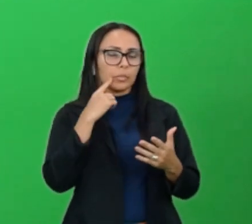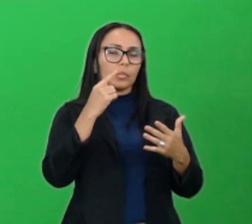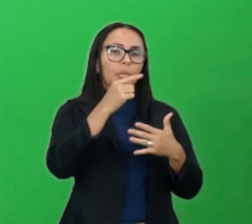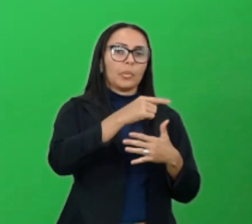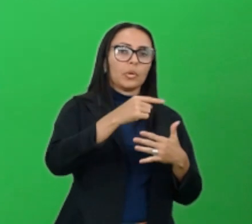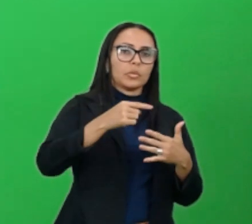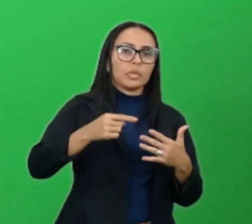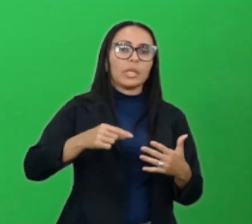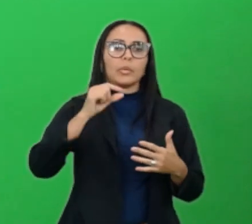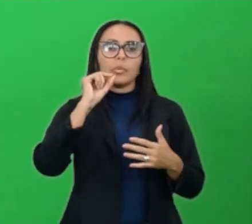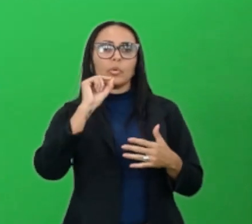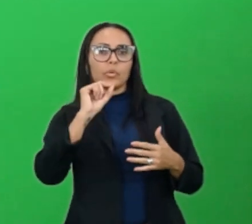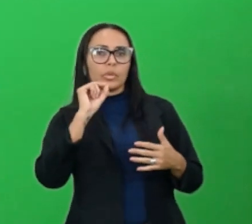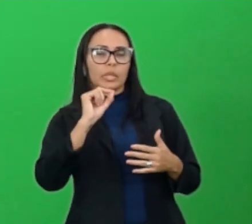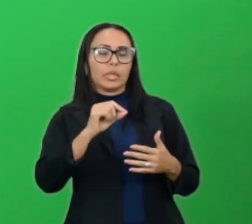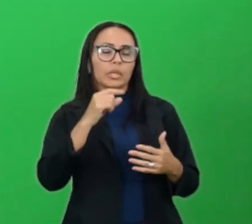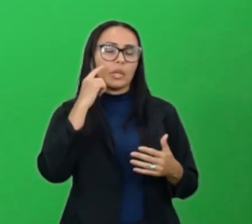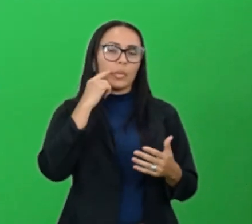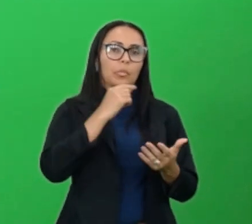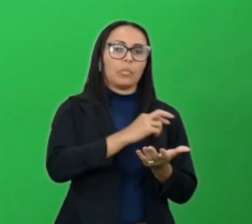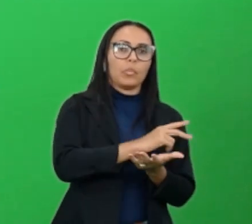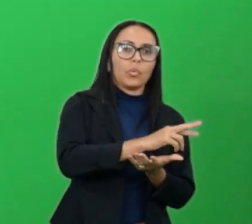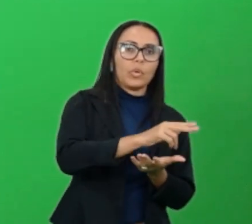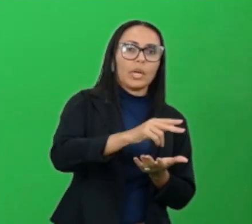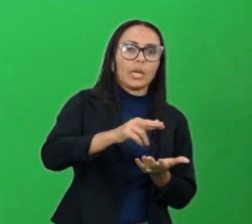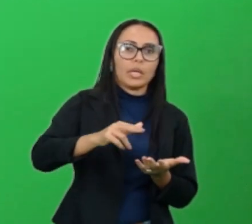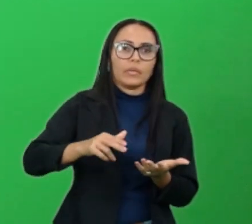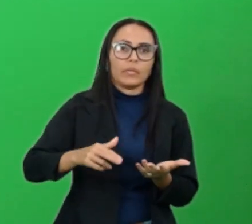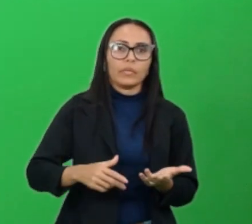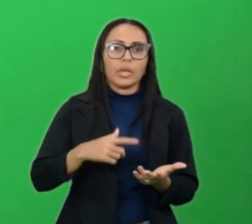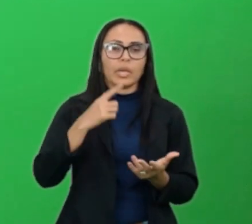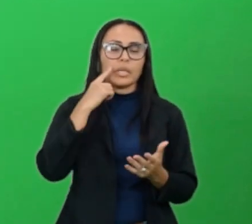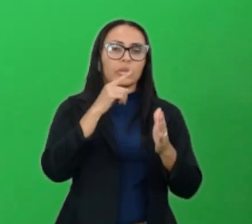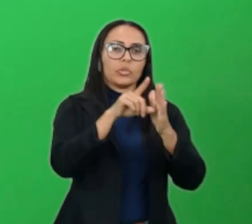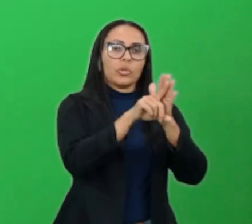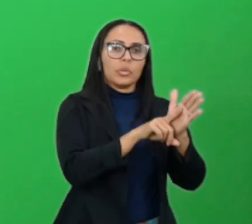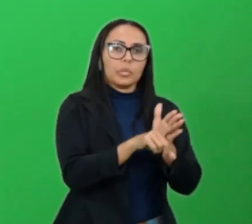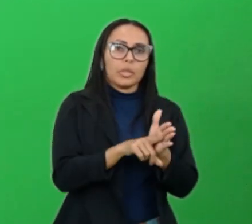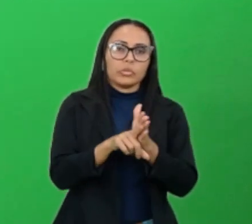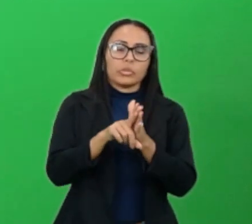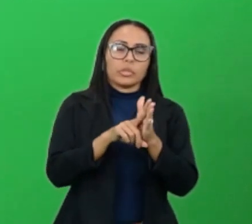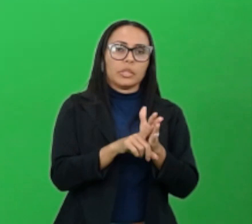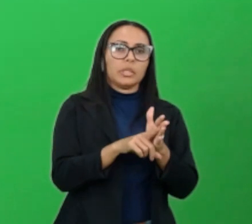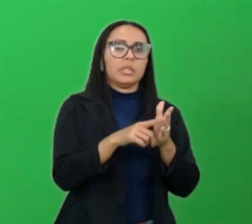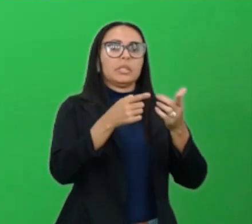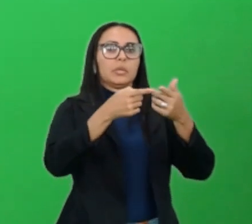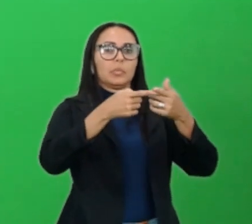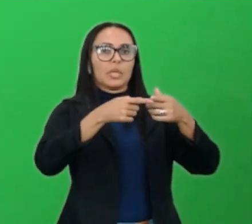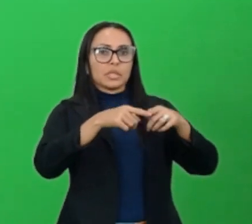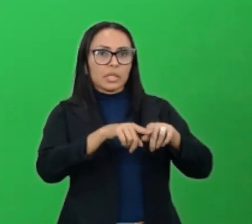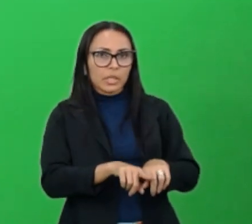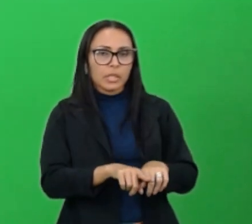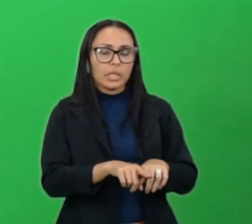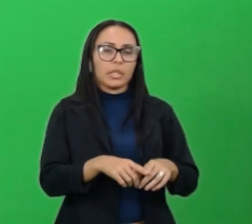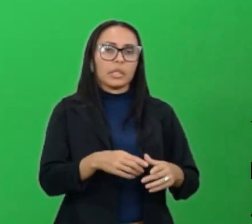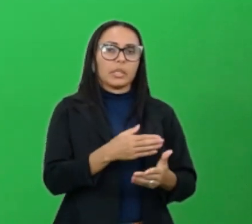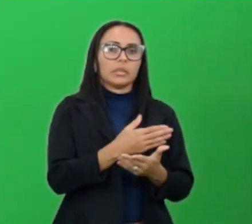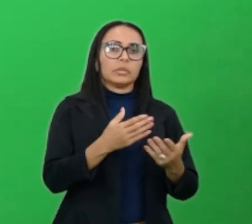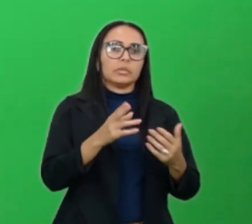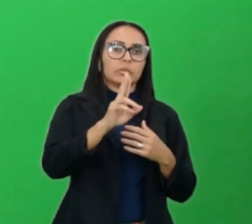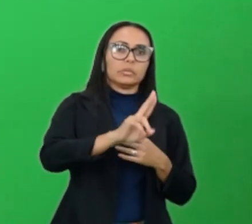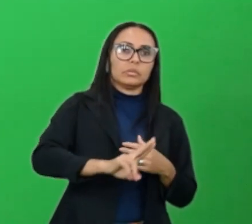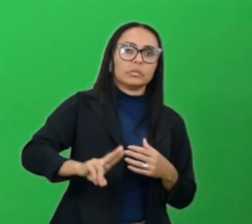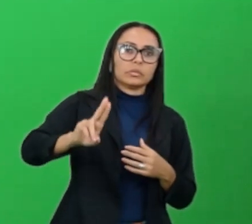Por atividades de pesquisa e desenvolvimento, houve parcerias, houve cooperações com universidades, com institutos de